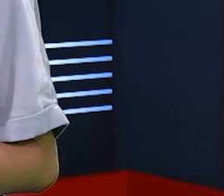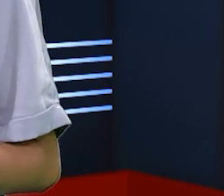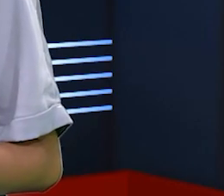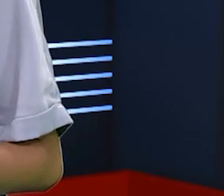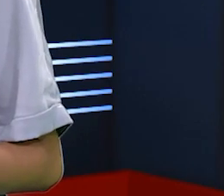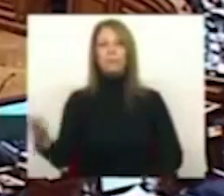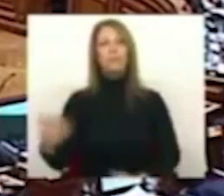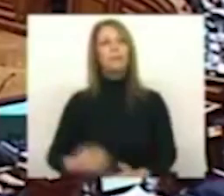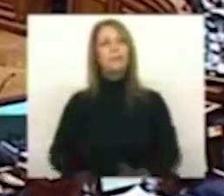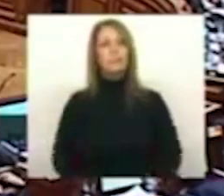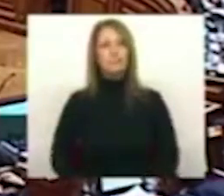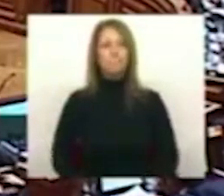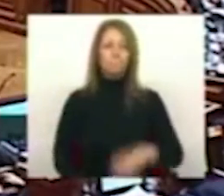social.